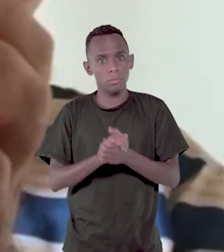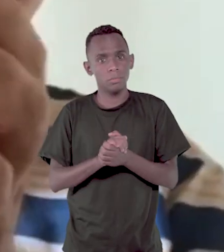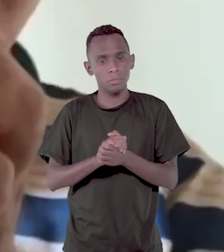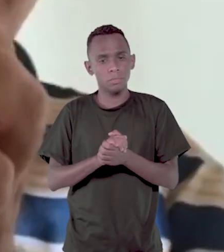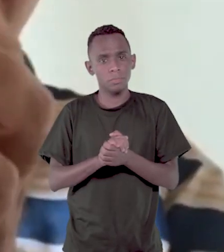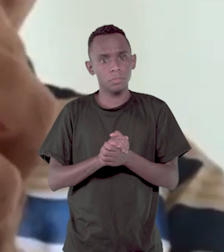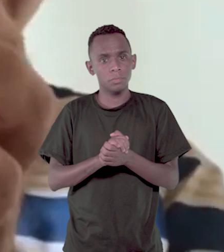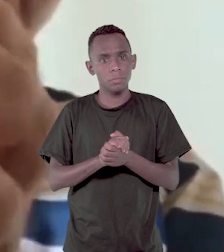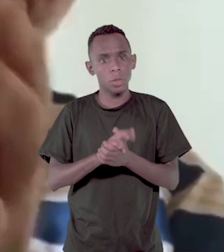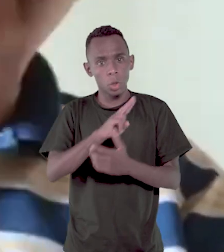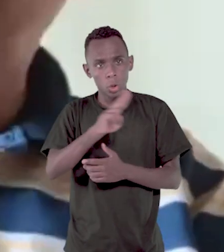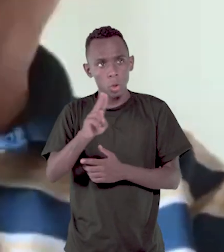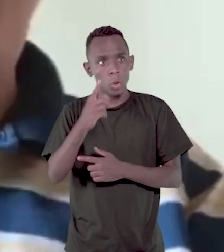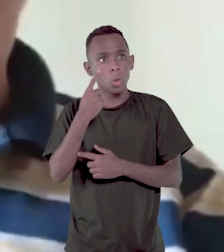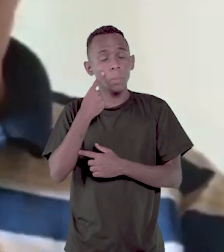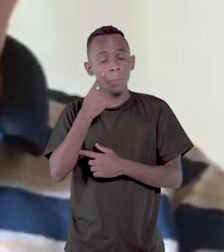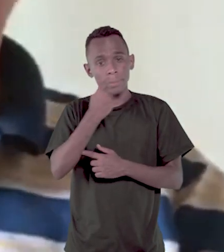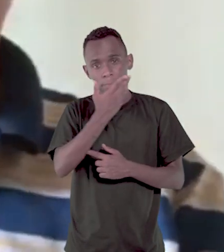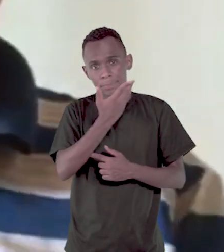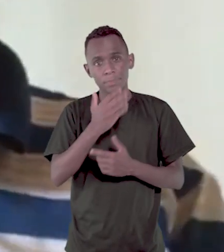chamado Modernismos,